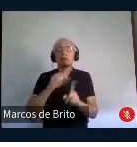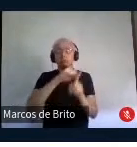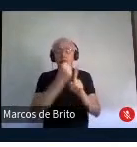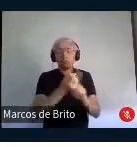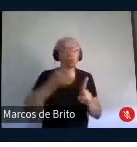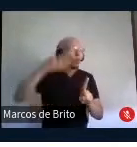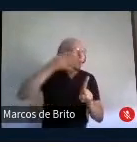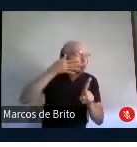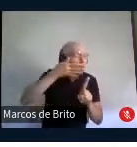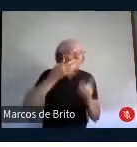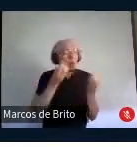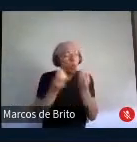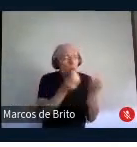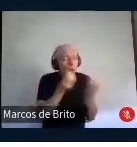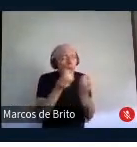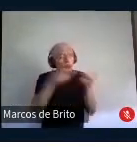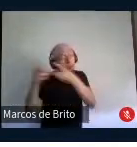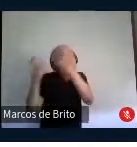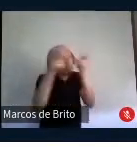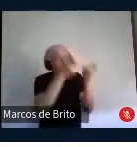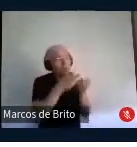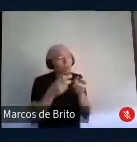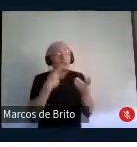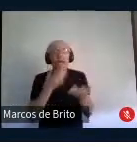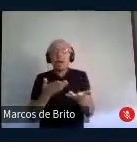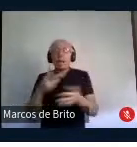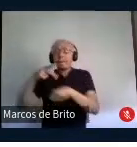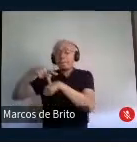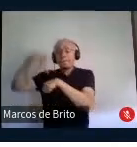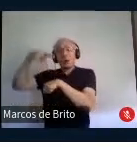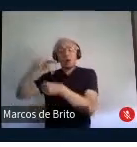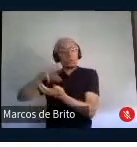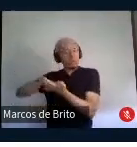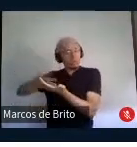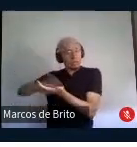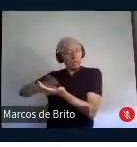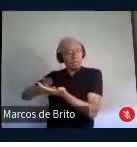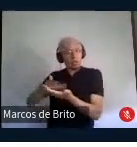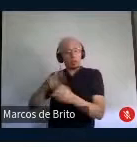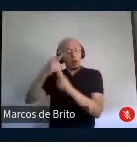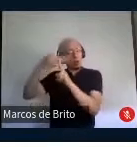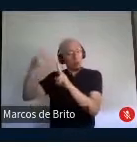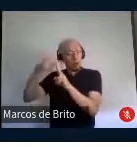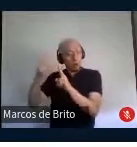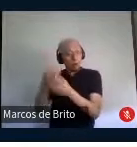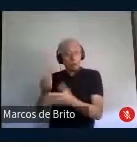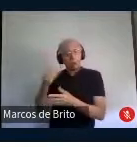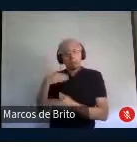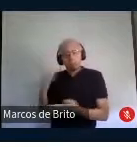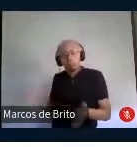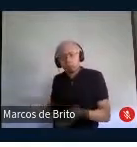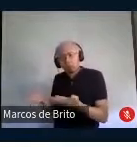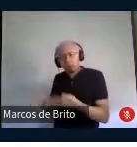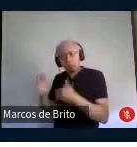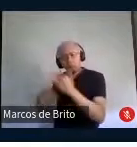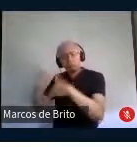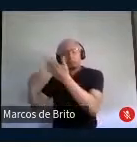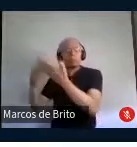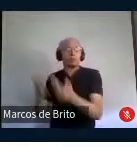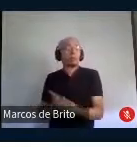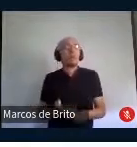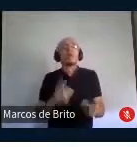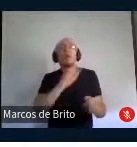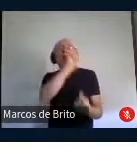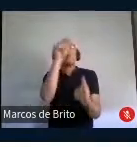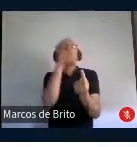sociodiscursivas, que é desenvolvida no programa de pós-graduação em estudos da tradução da UNB. O objeto de estudo dessa